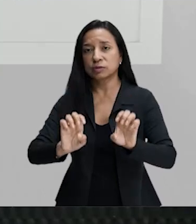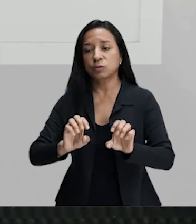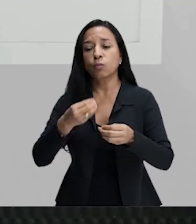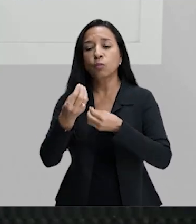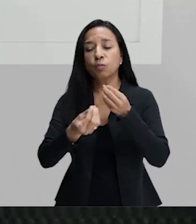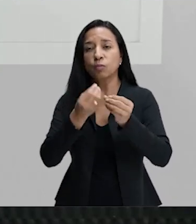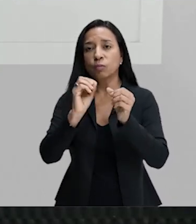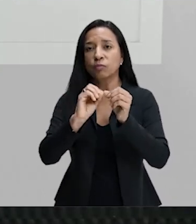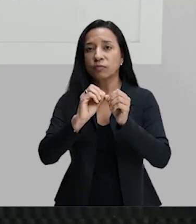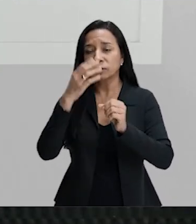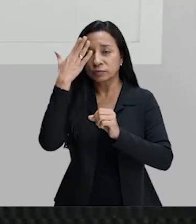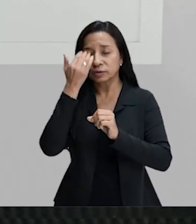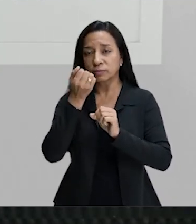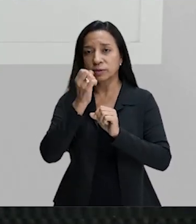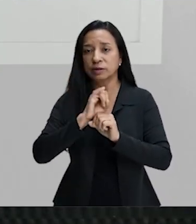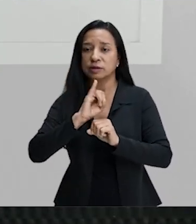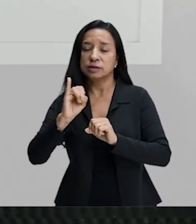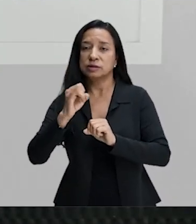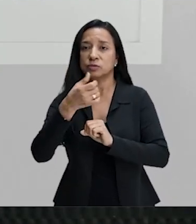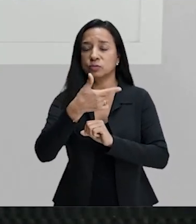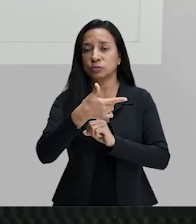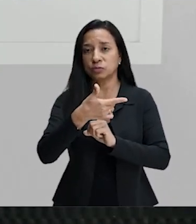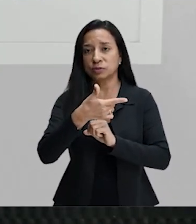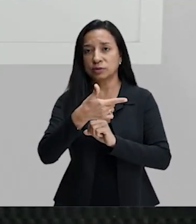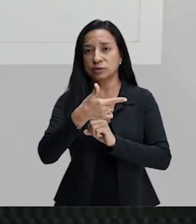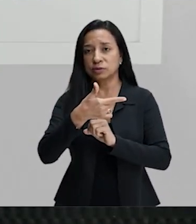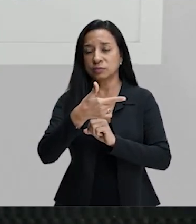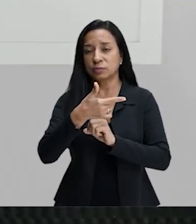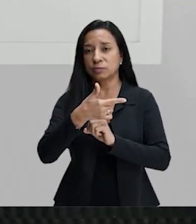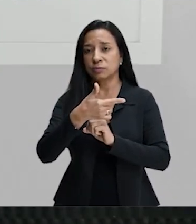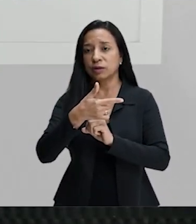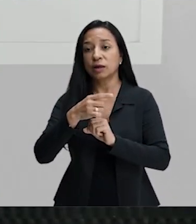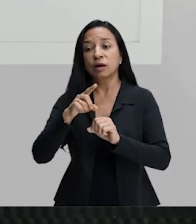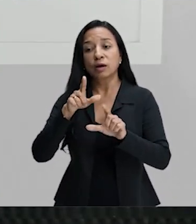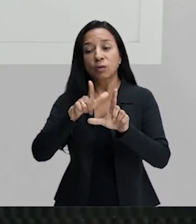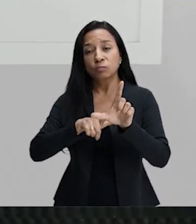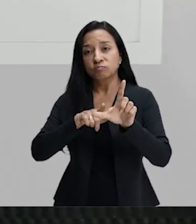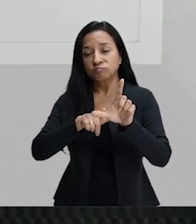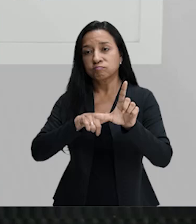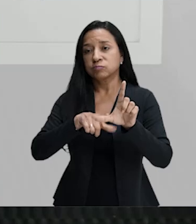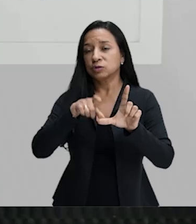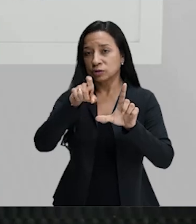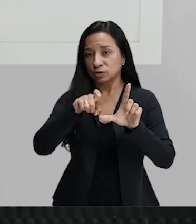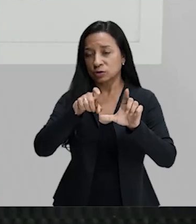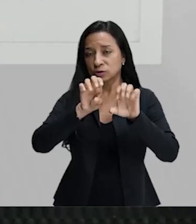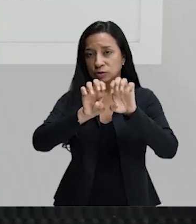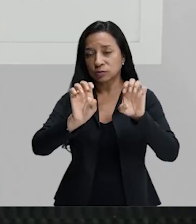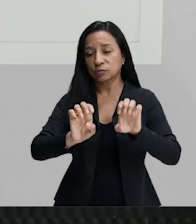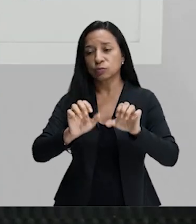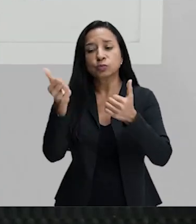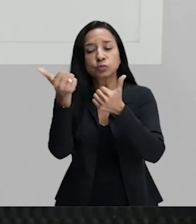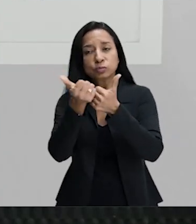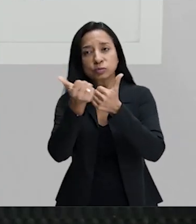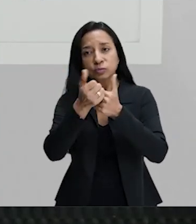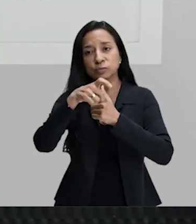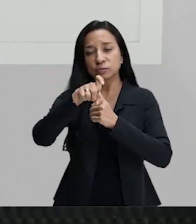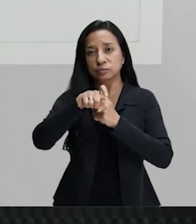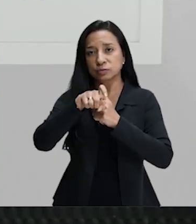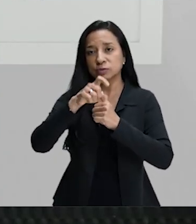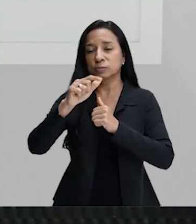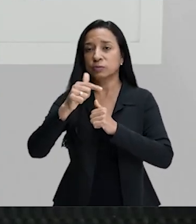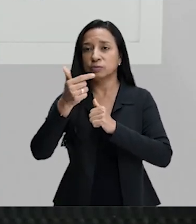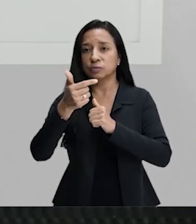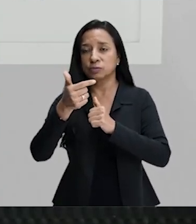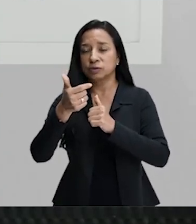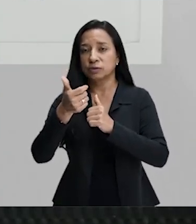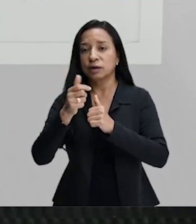Bom, se o 2 é raiz dessa equação, quando eu substituir o x por 2, você